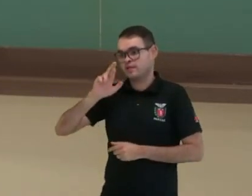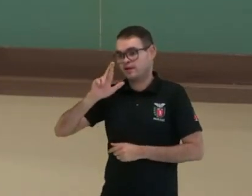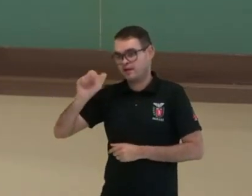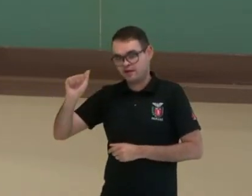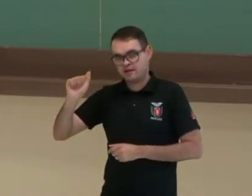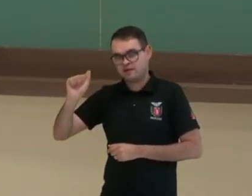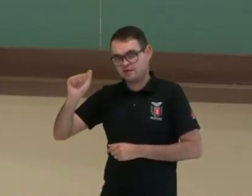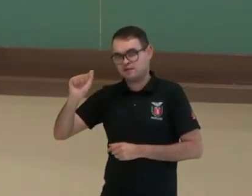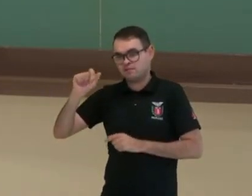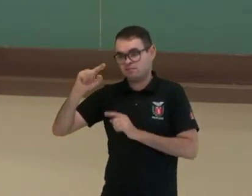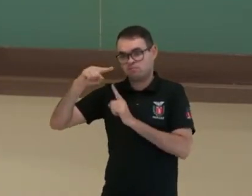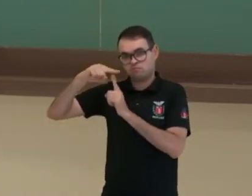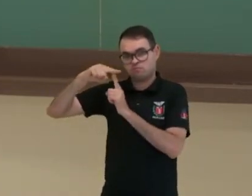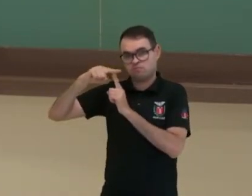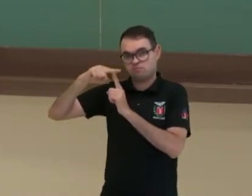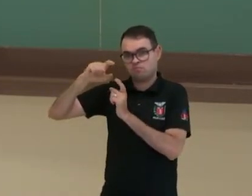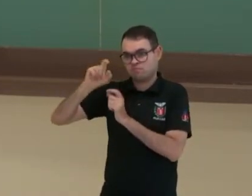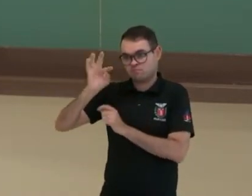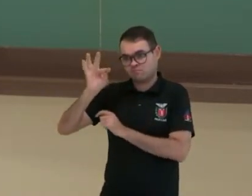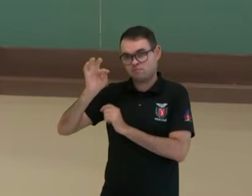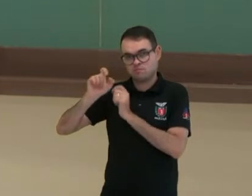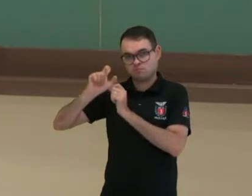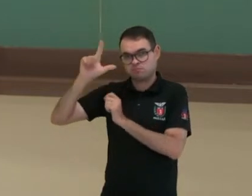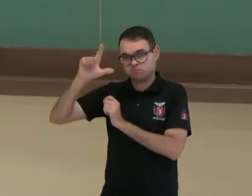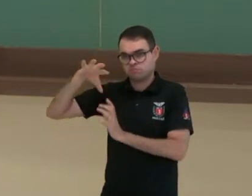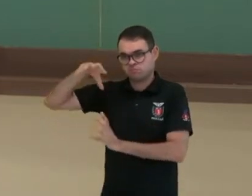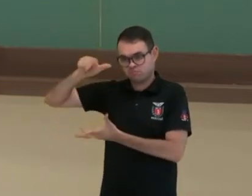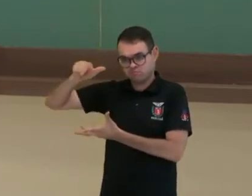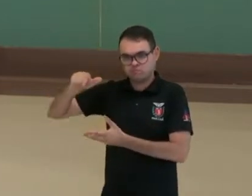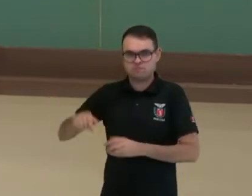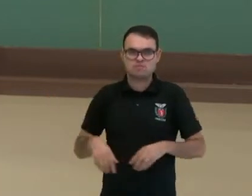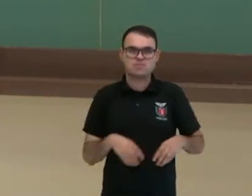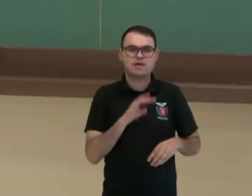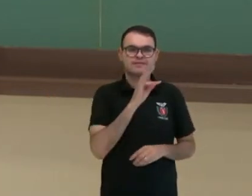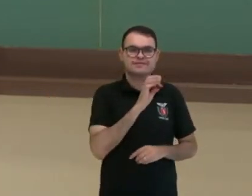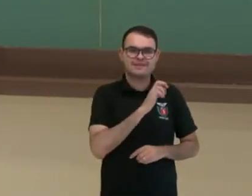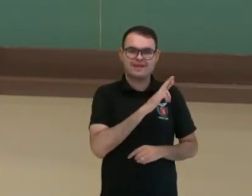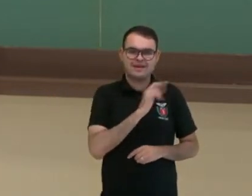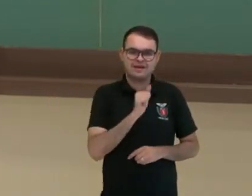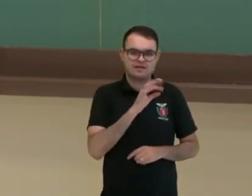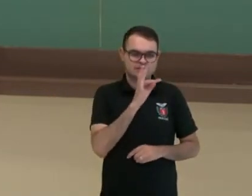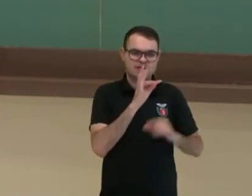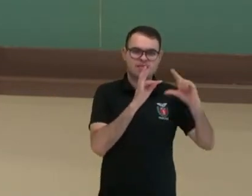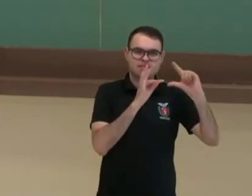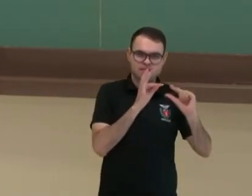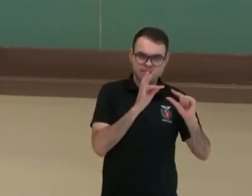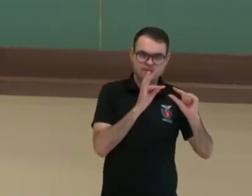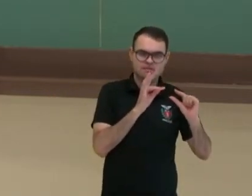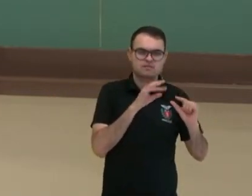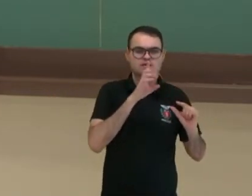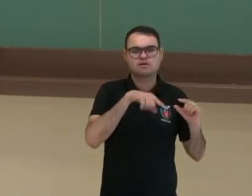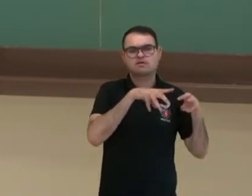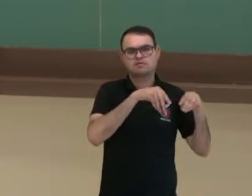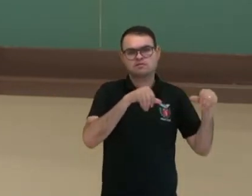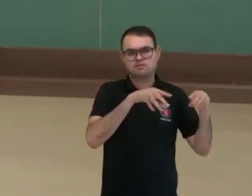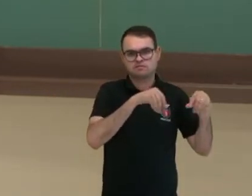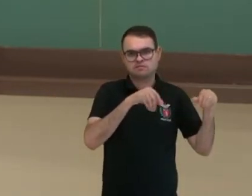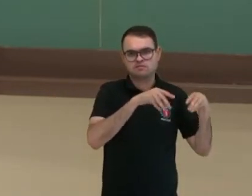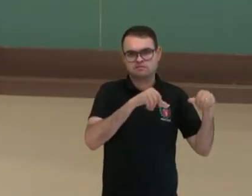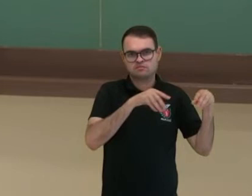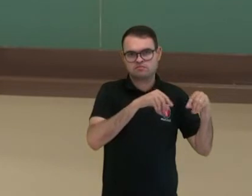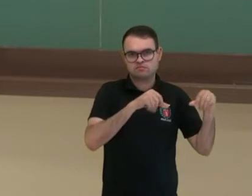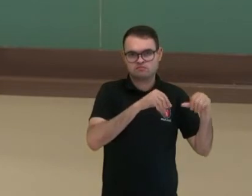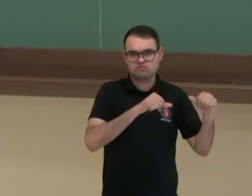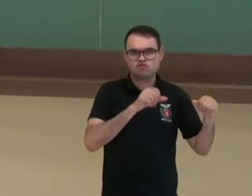falando do nosso planeta. E quando é a palavra terra com a letra minúscula, nós estamos falando da terra,